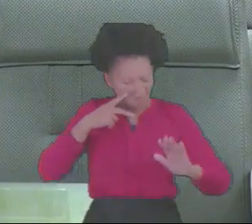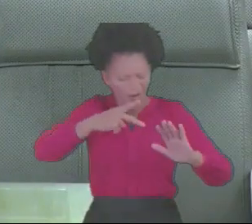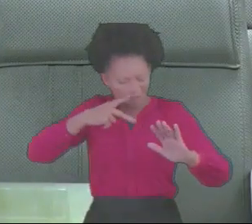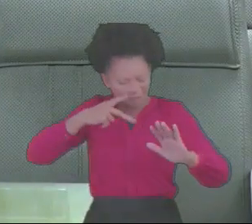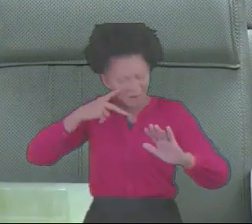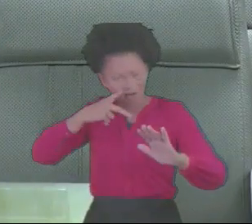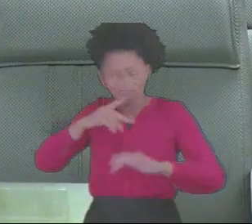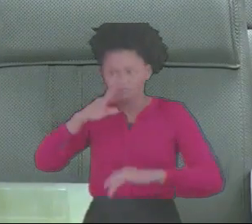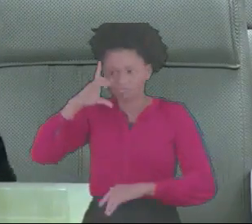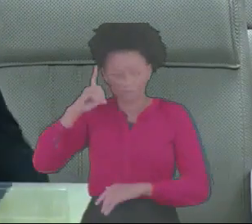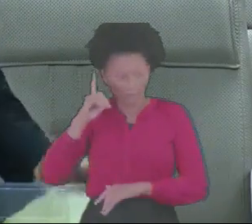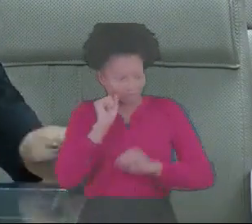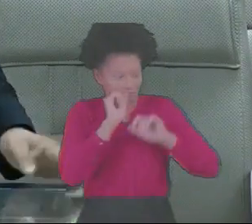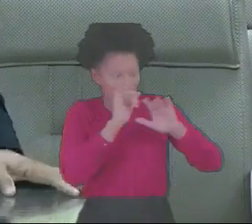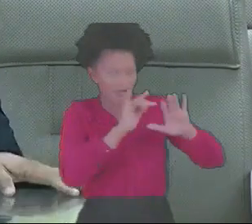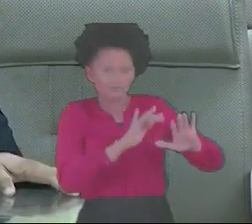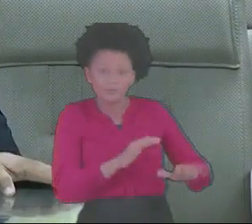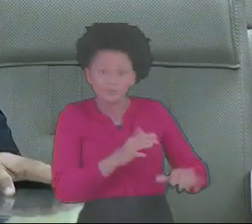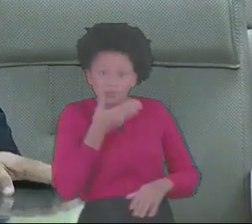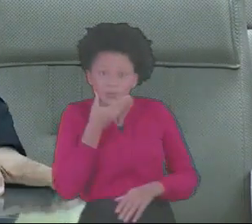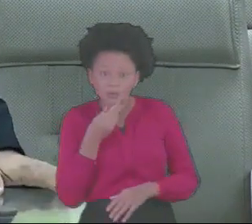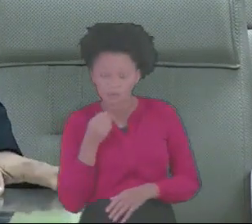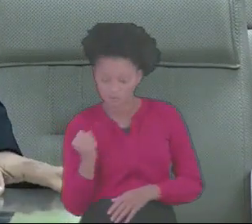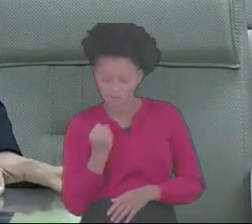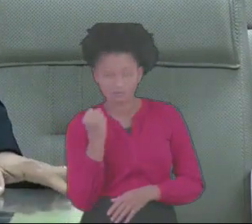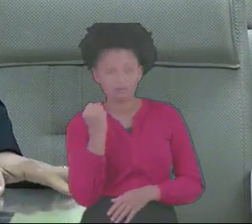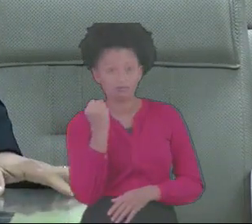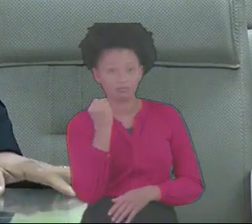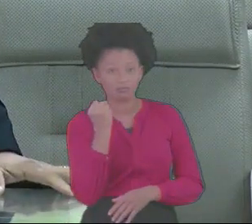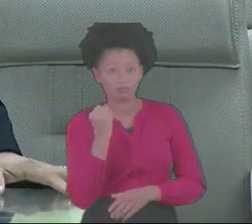e dos comércios abençoar a Saul